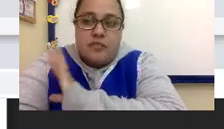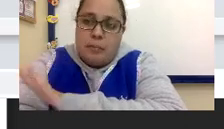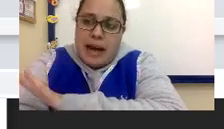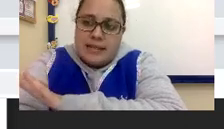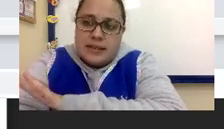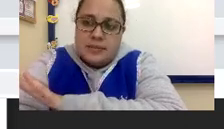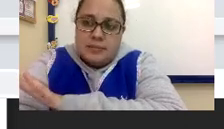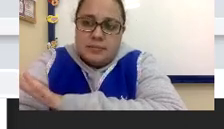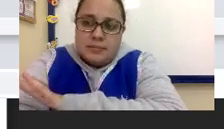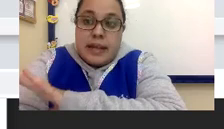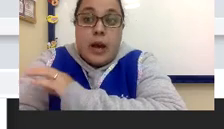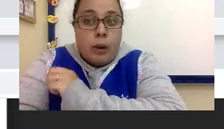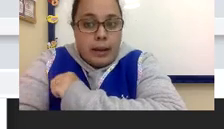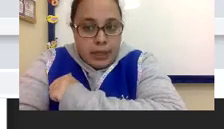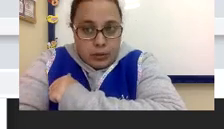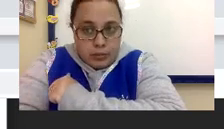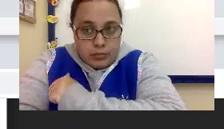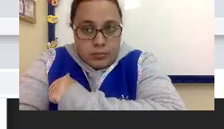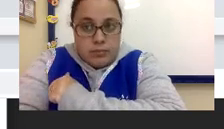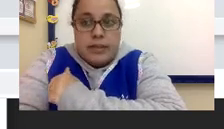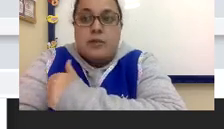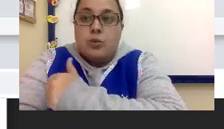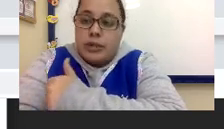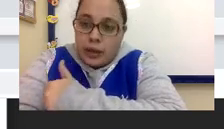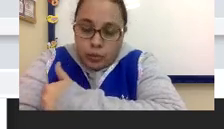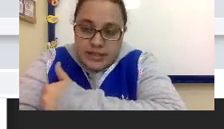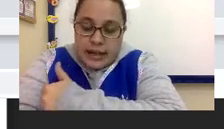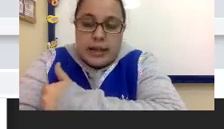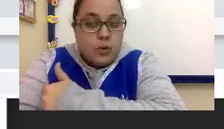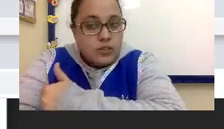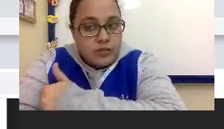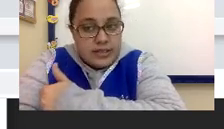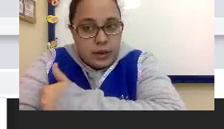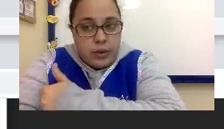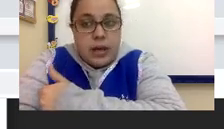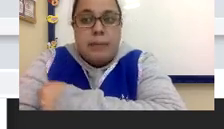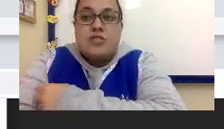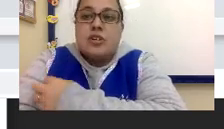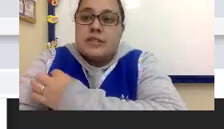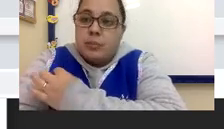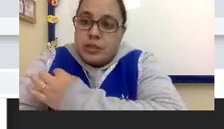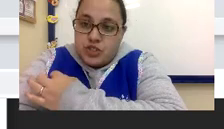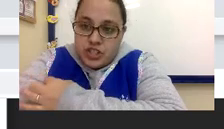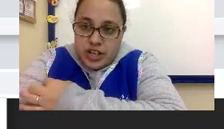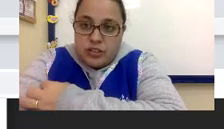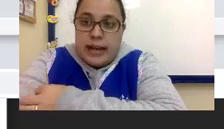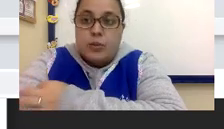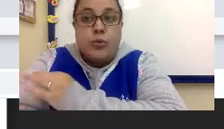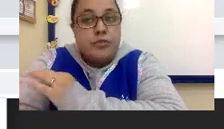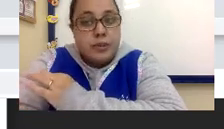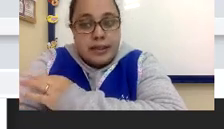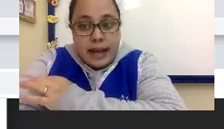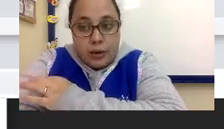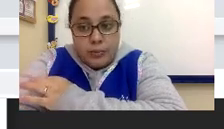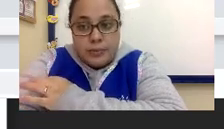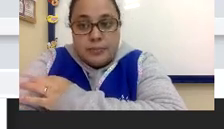só escovar basta? É um caminho, né? Tudo tem que começar aí com a escovação. Mas nós não podemos deixar de lado o